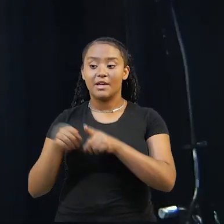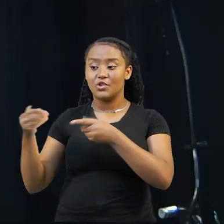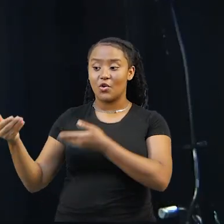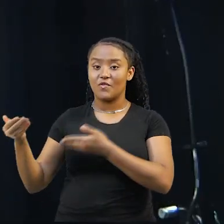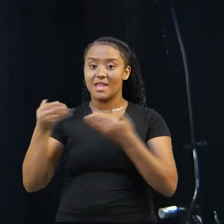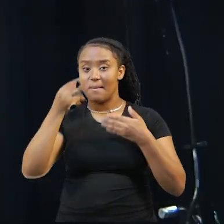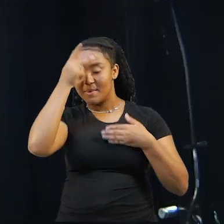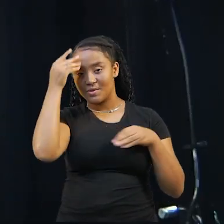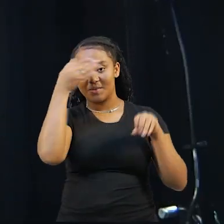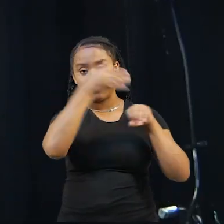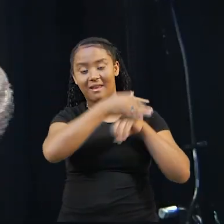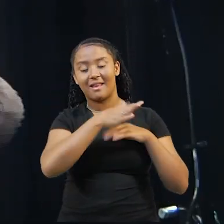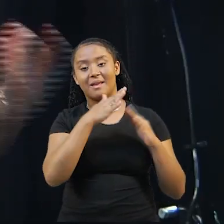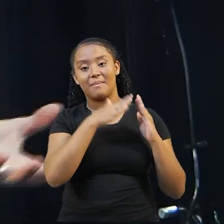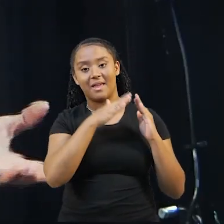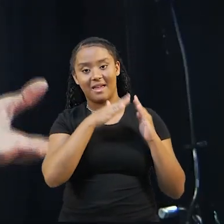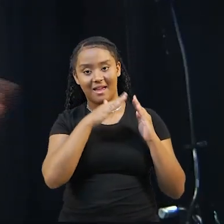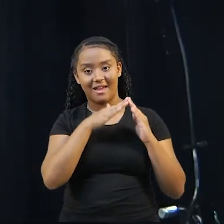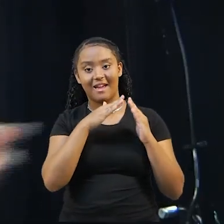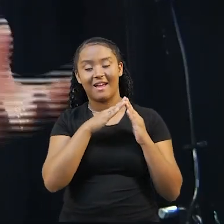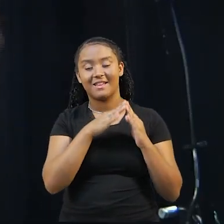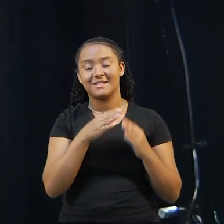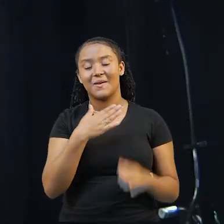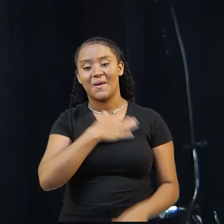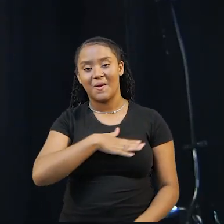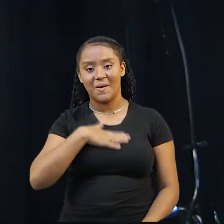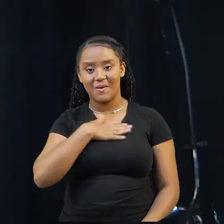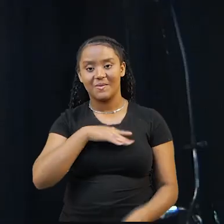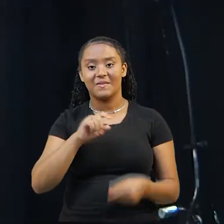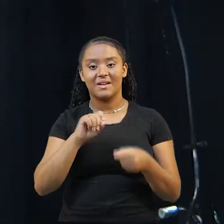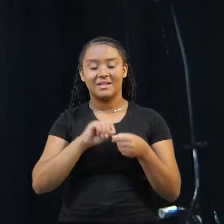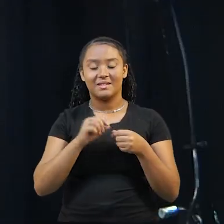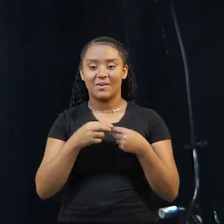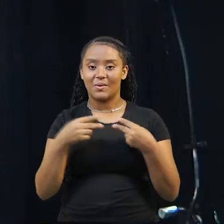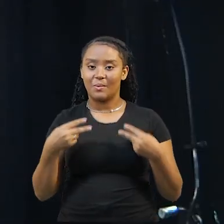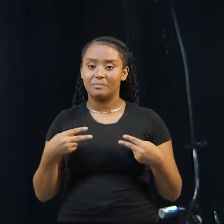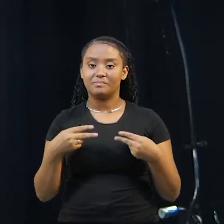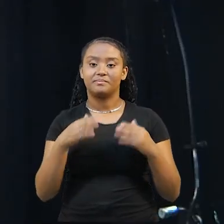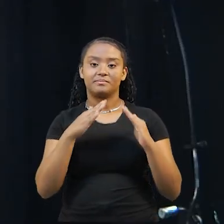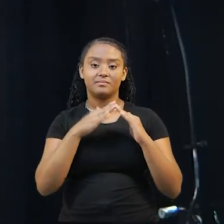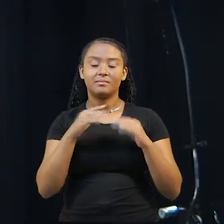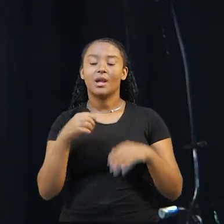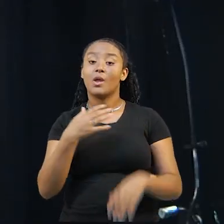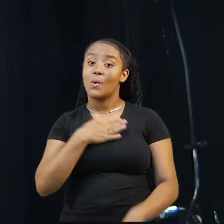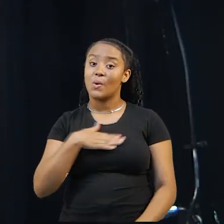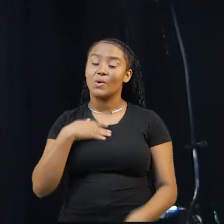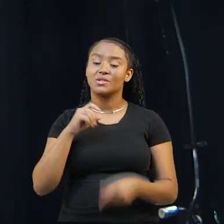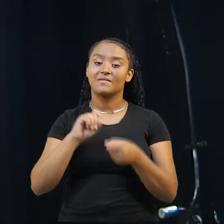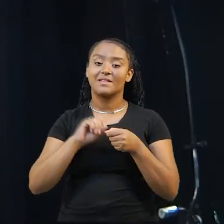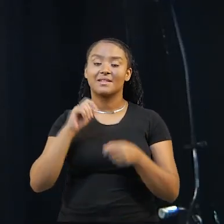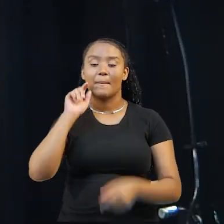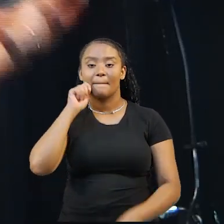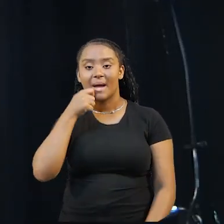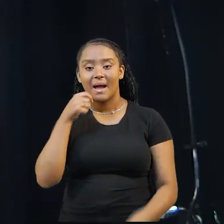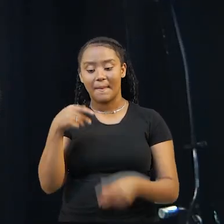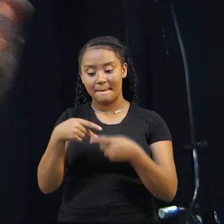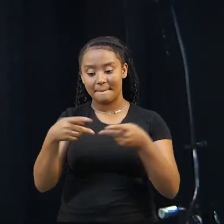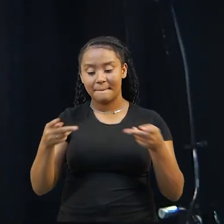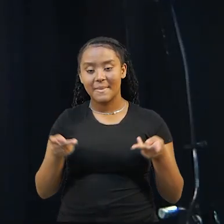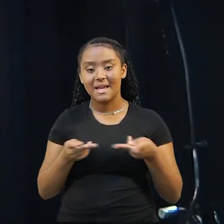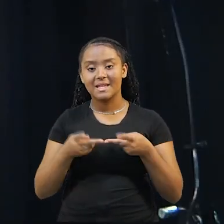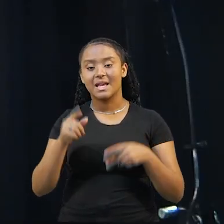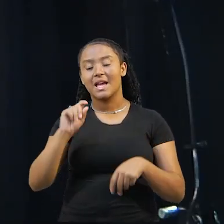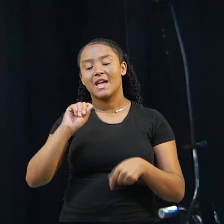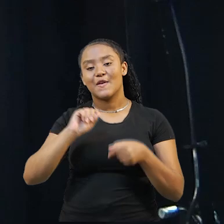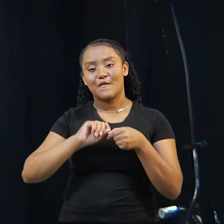gente receber gente em casa do que sair, então fazer coisas em casa. Eu gosto de fazer pão, pizza, então eu faço e